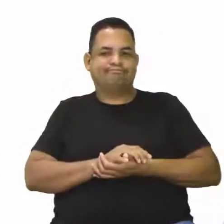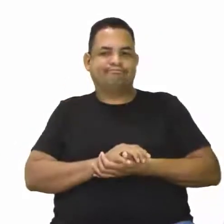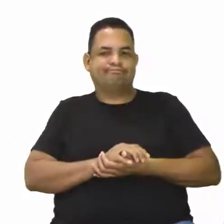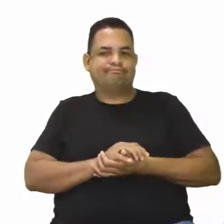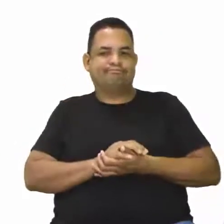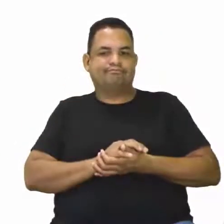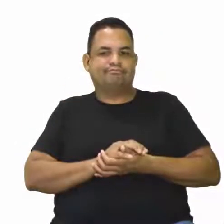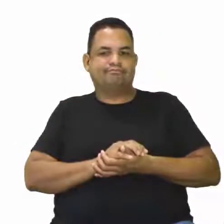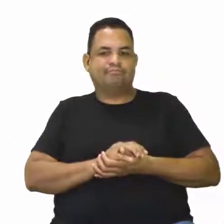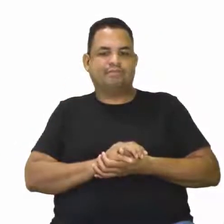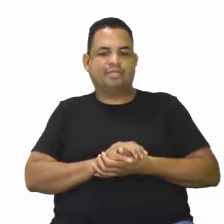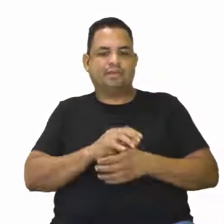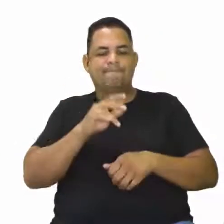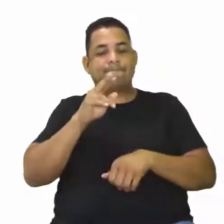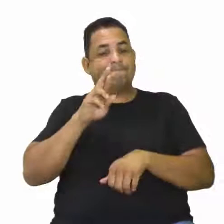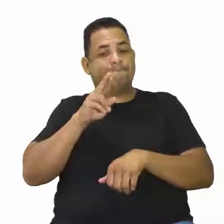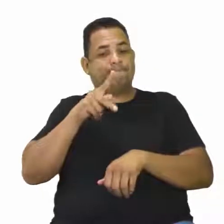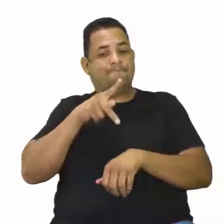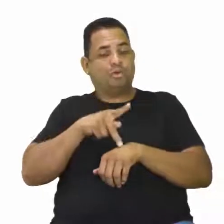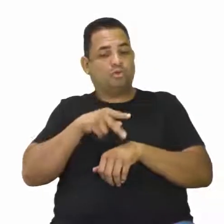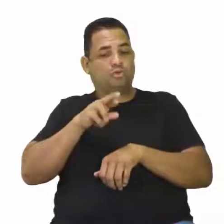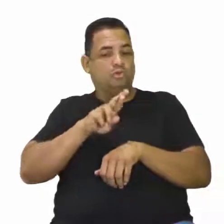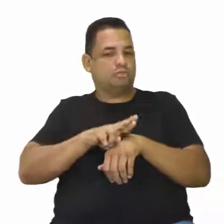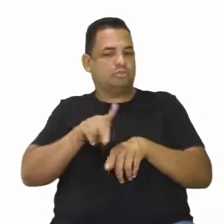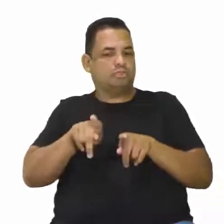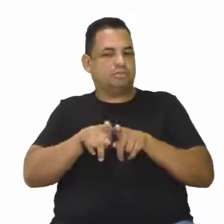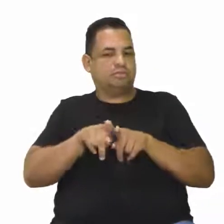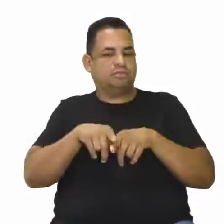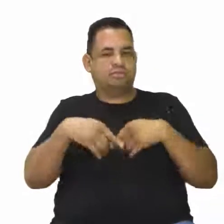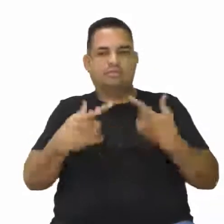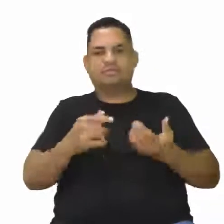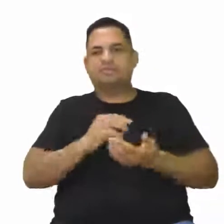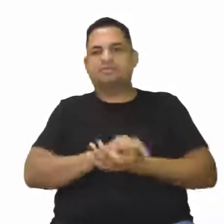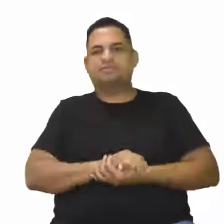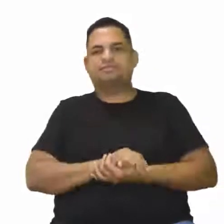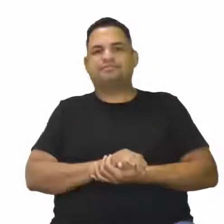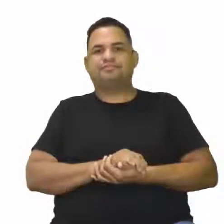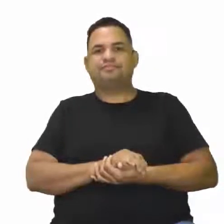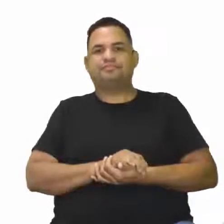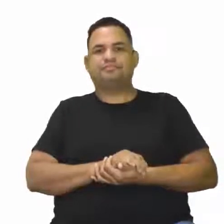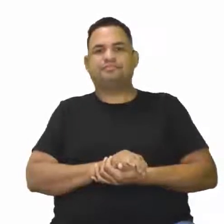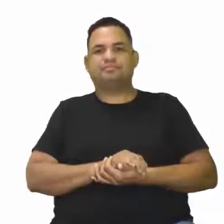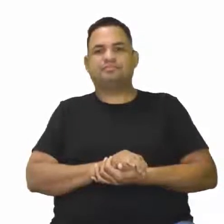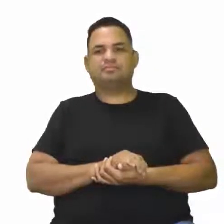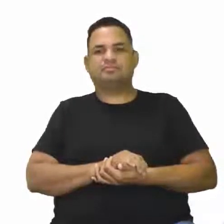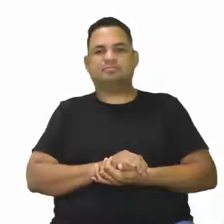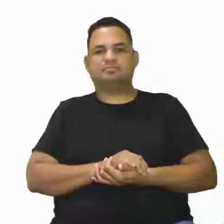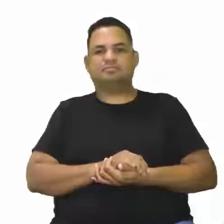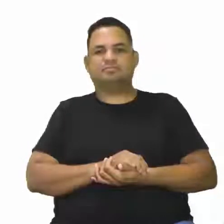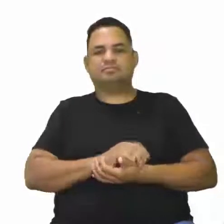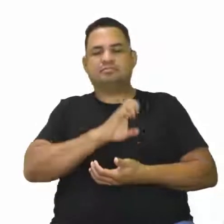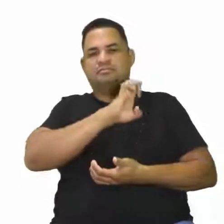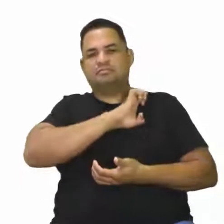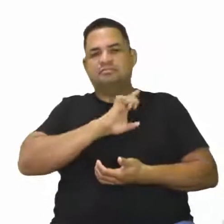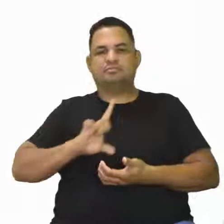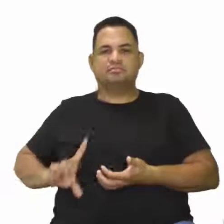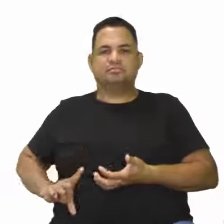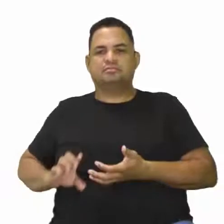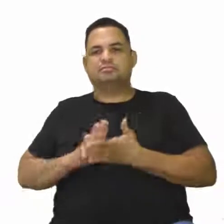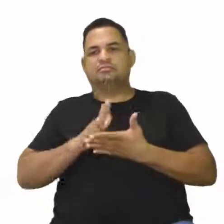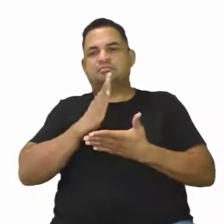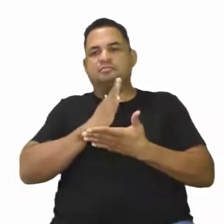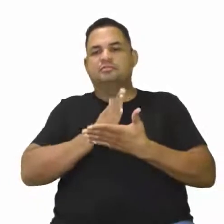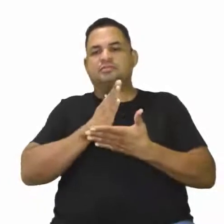Rico. Olha, né? Lá. Lá da América Central. El Salvador, é dividida